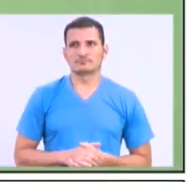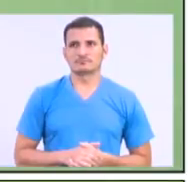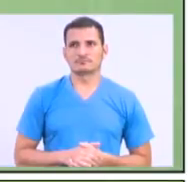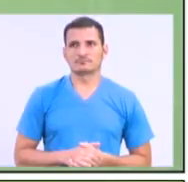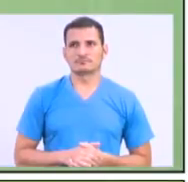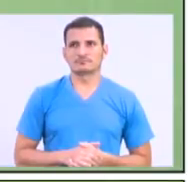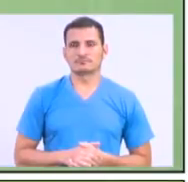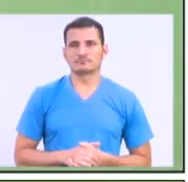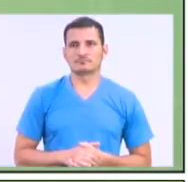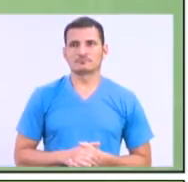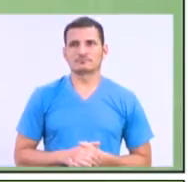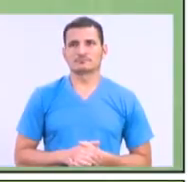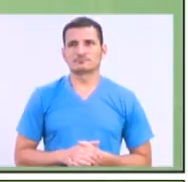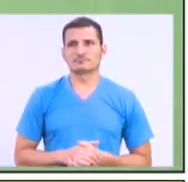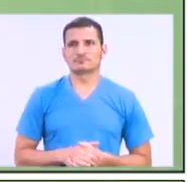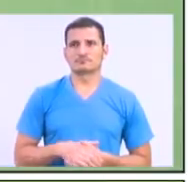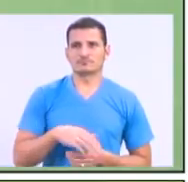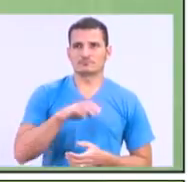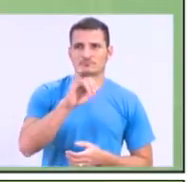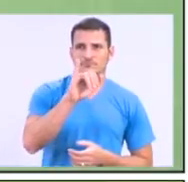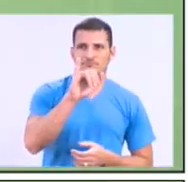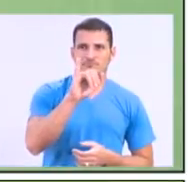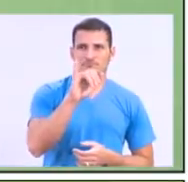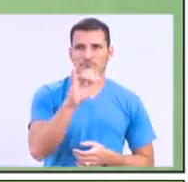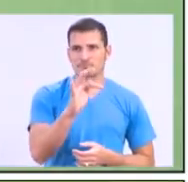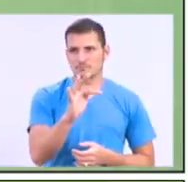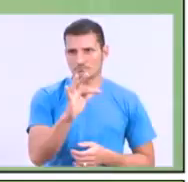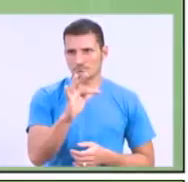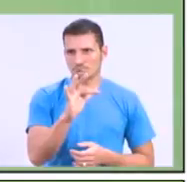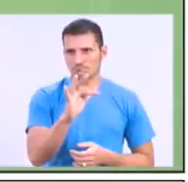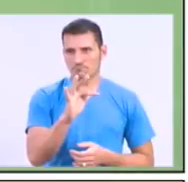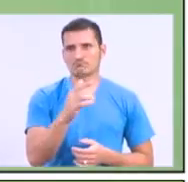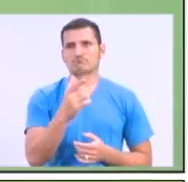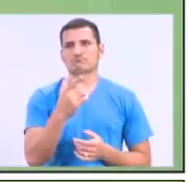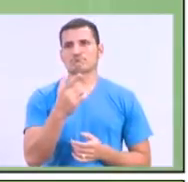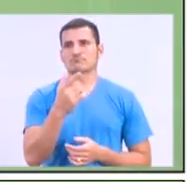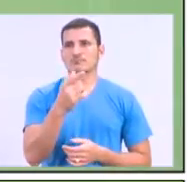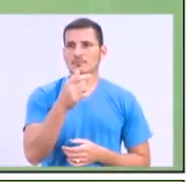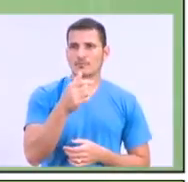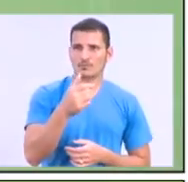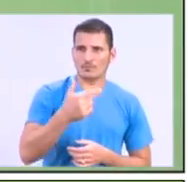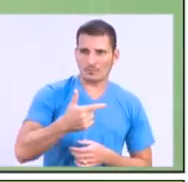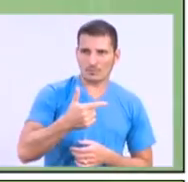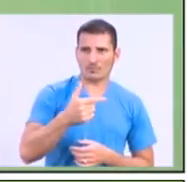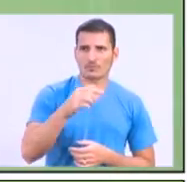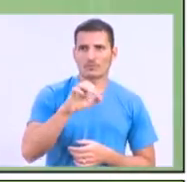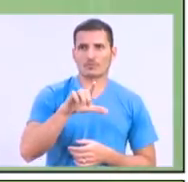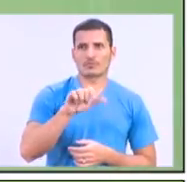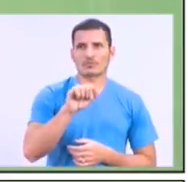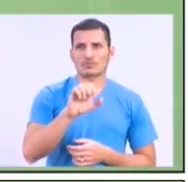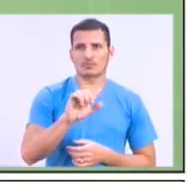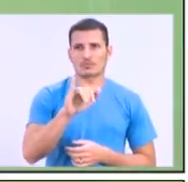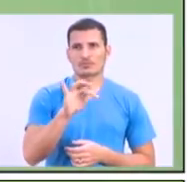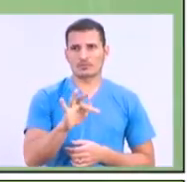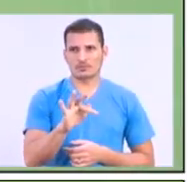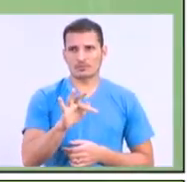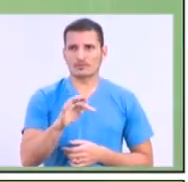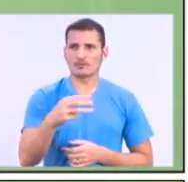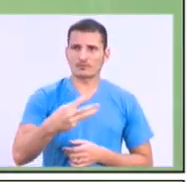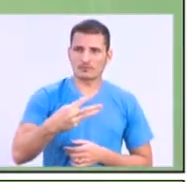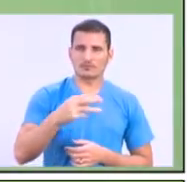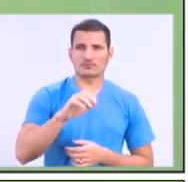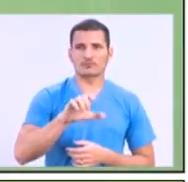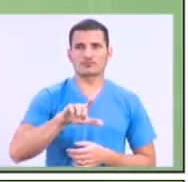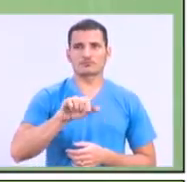foi atendida a primeira condição, não foi atendida a segunda condição, a terceira condição, o else, ele vai ser